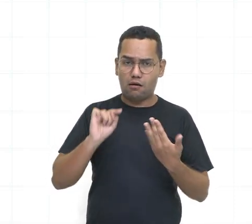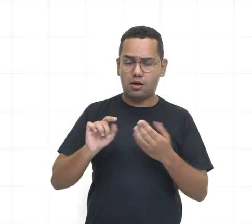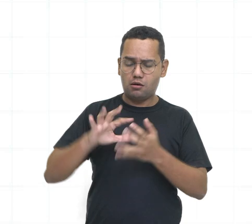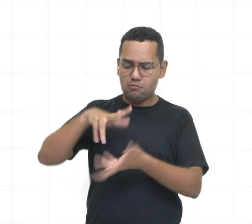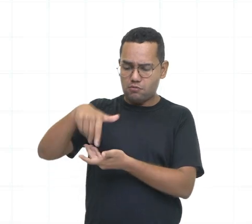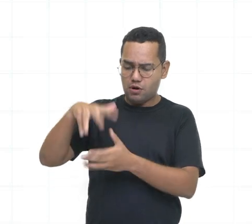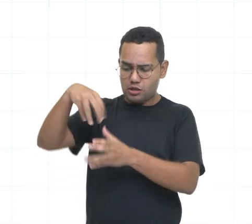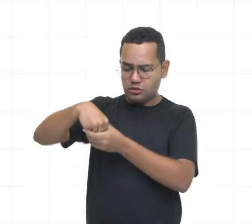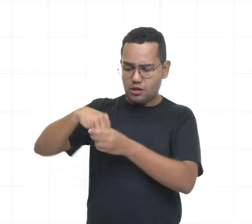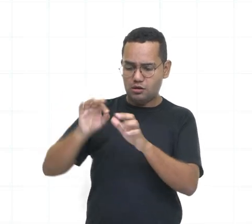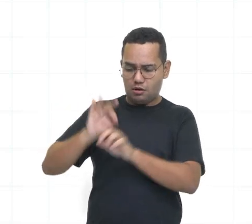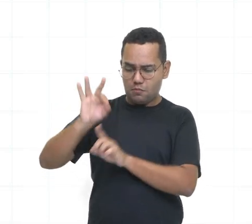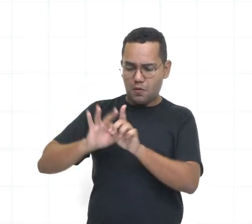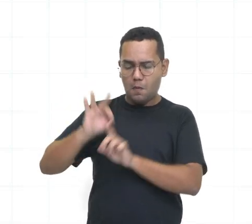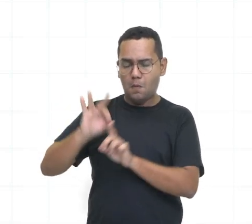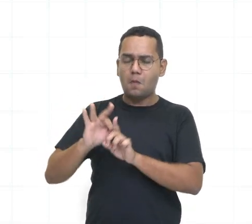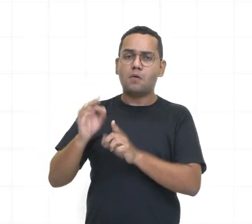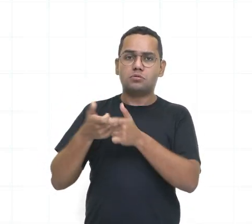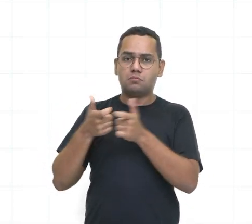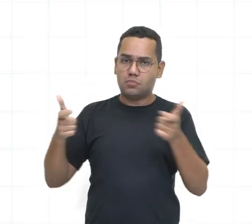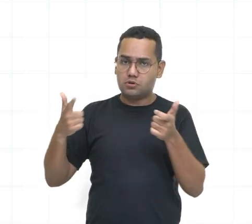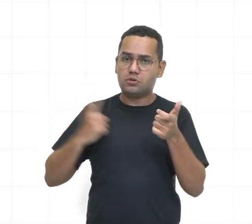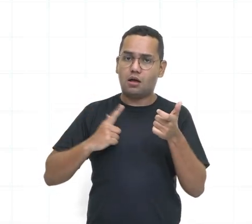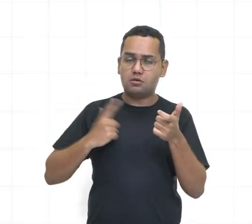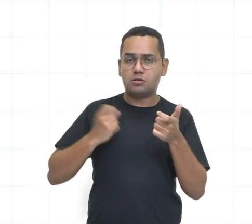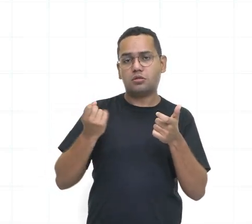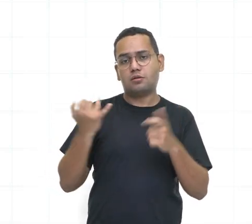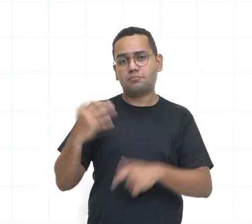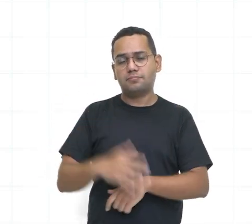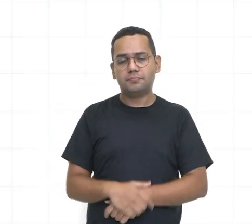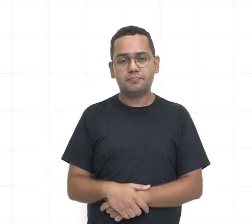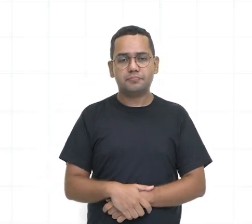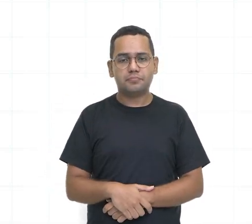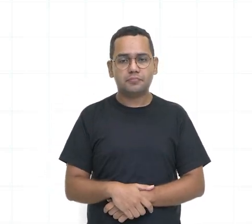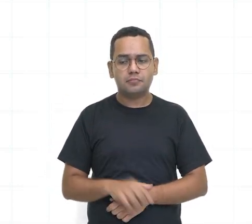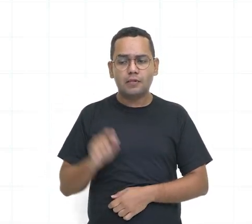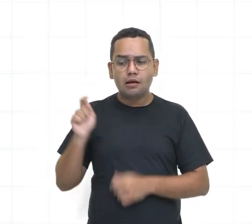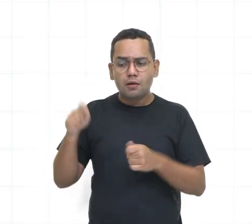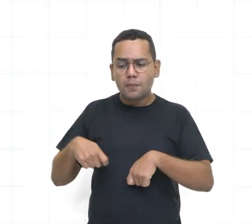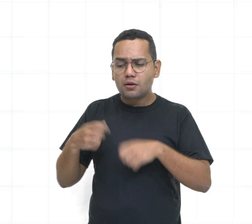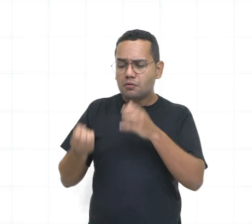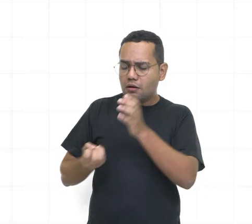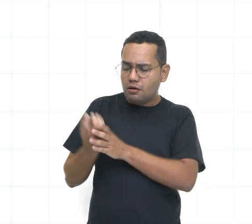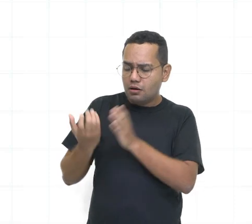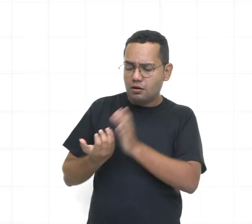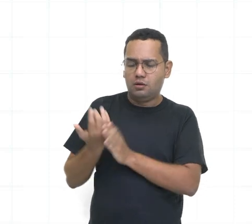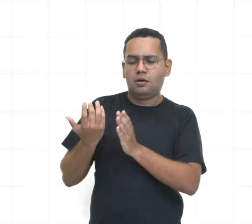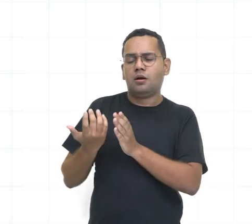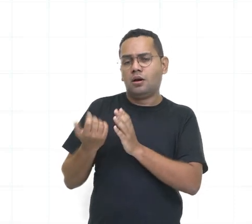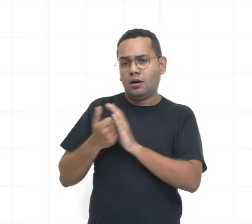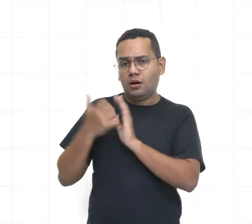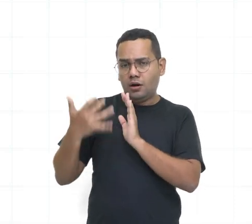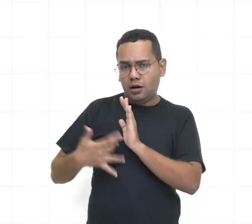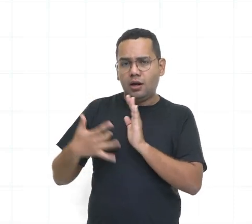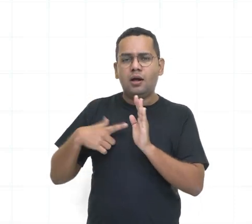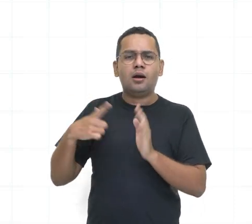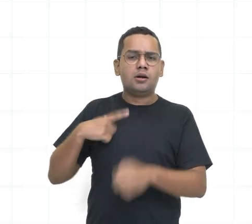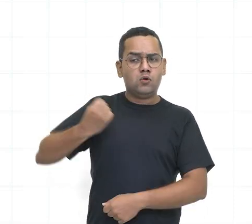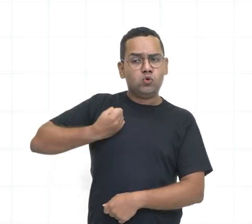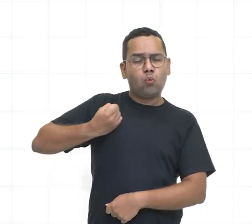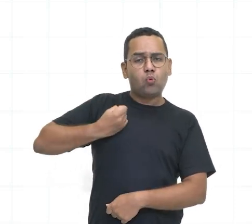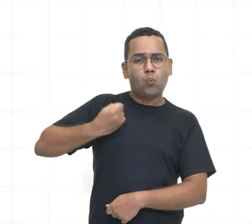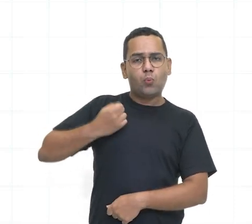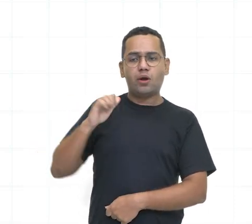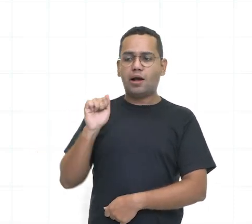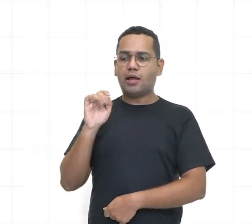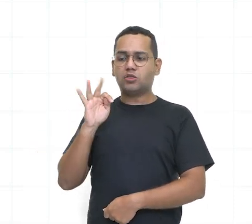muito maiores. E aí é possível formar elementos, né, que tenham números atômicos maiores. O ferro, por exemplo, tem número